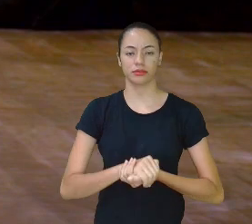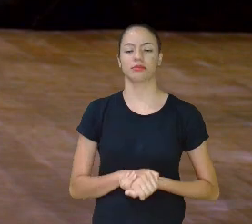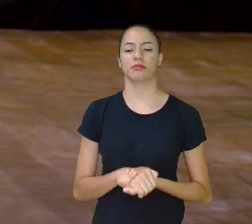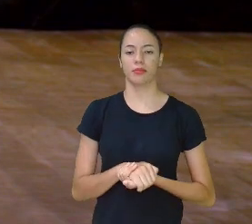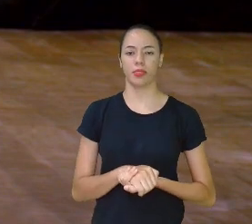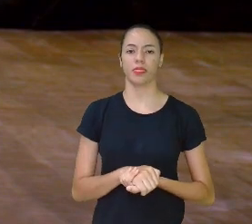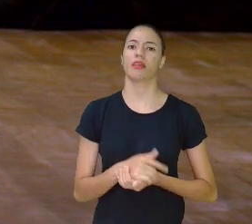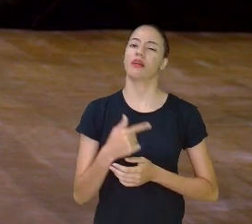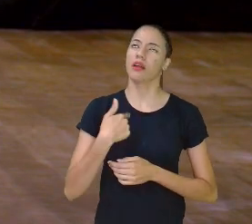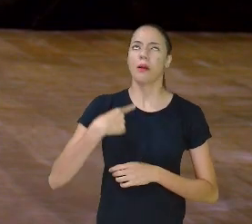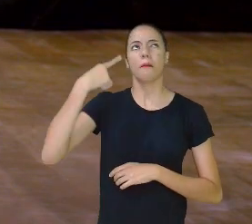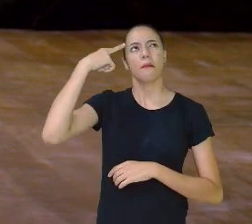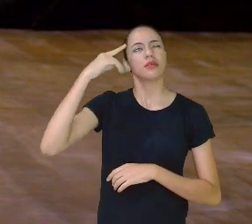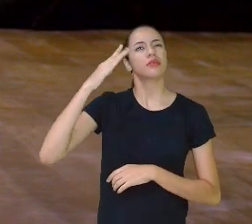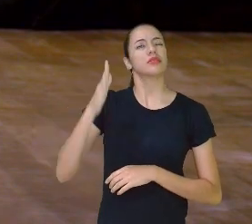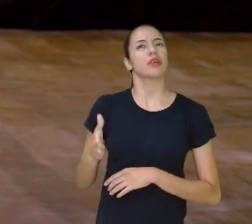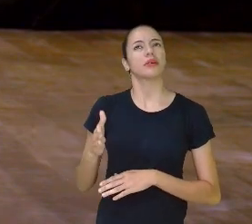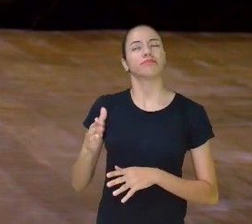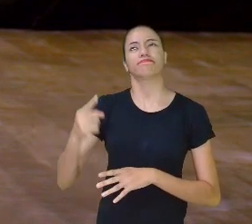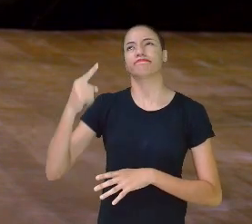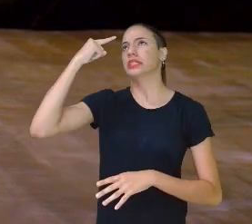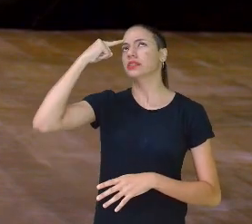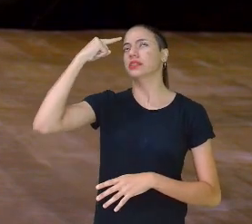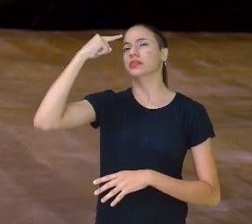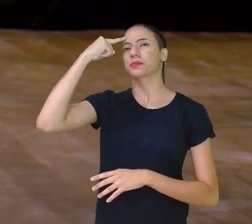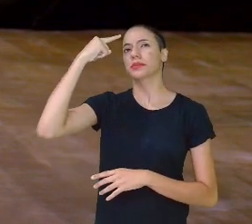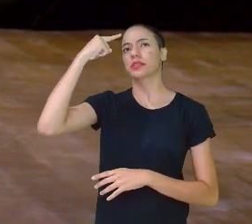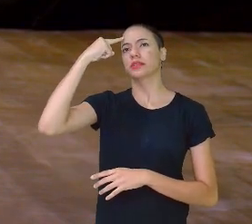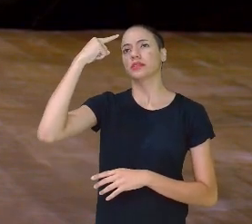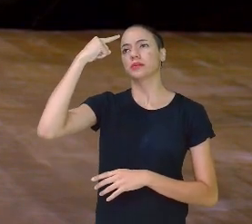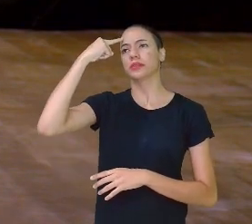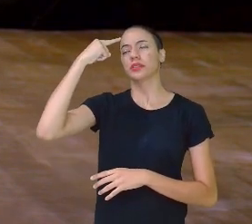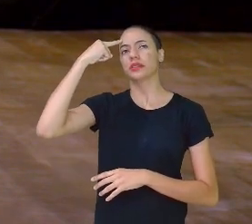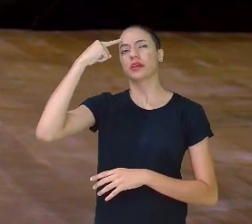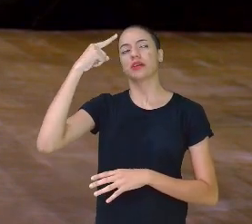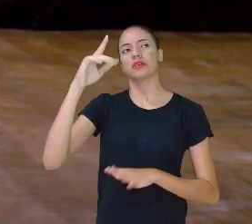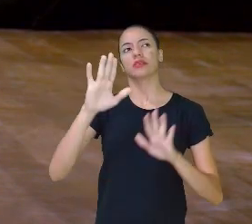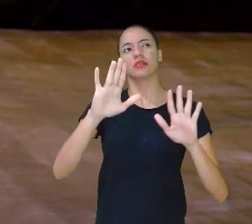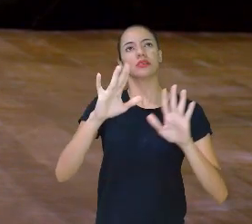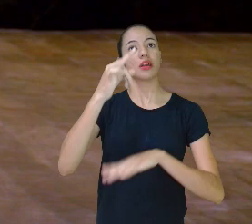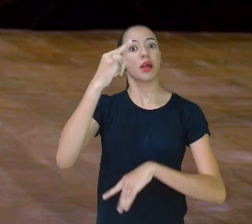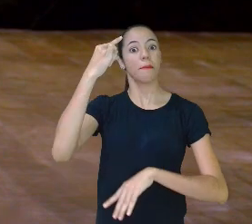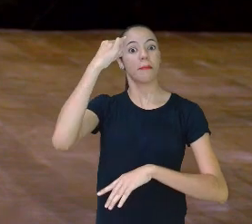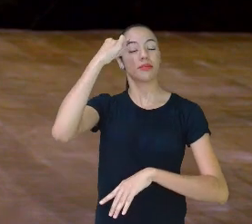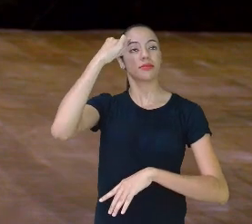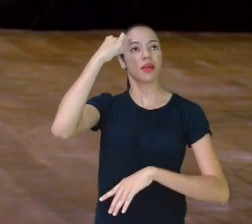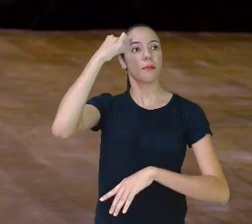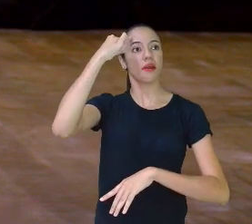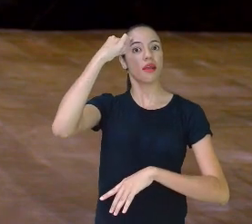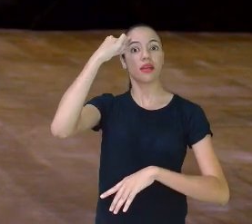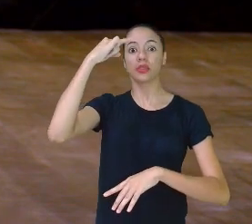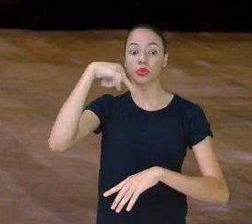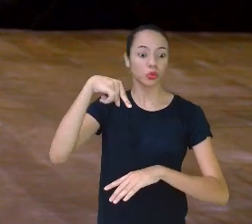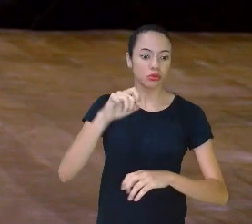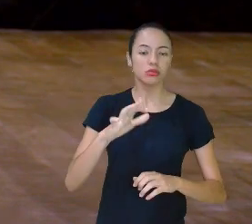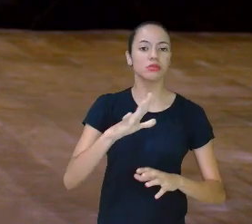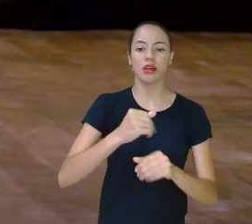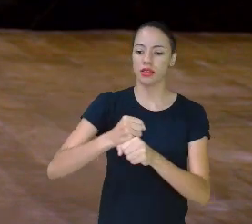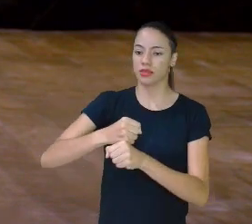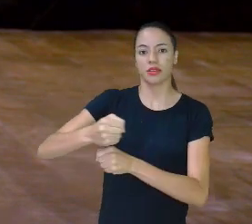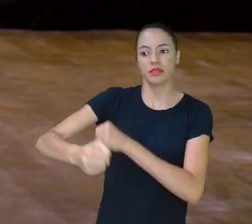Eu também já pensei assim, pensei muito. Foi o pensamento que mais me acompanhou durante esses últimos